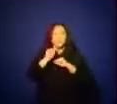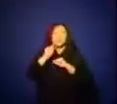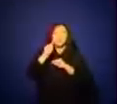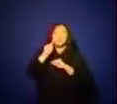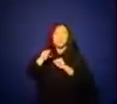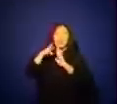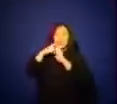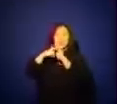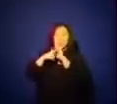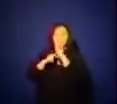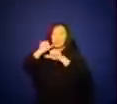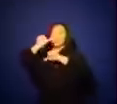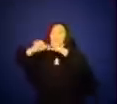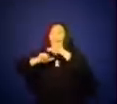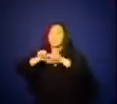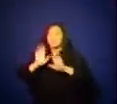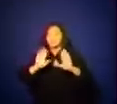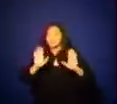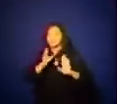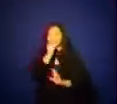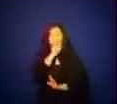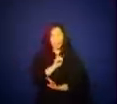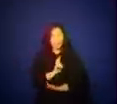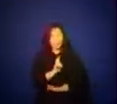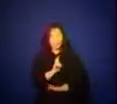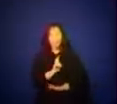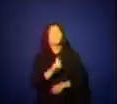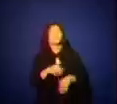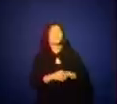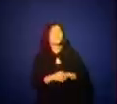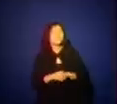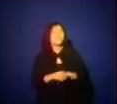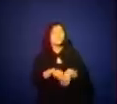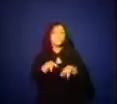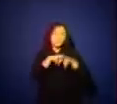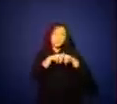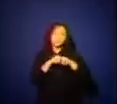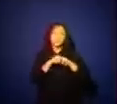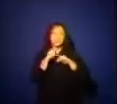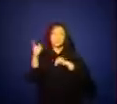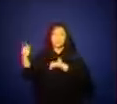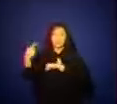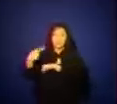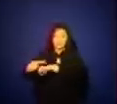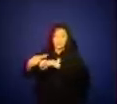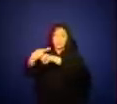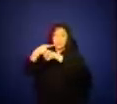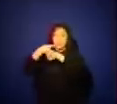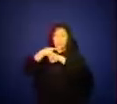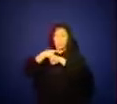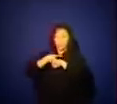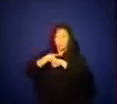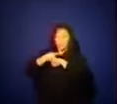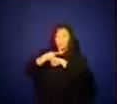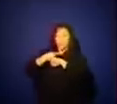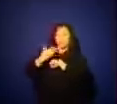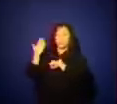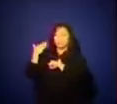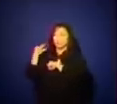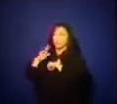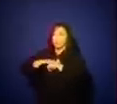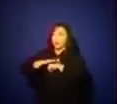a regra é bom inclusive Eu mencionei ontem um exemplo onde é a gente foi procurado recentemente é por um